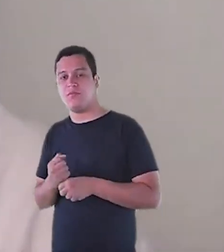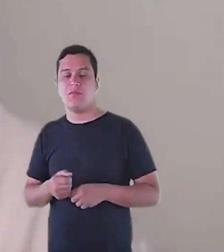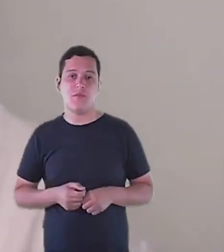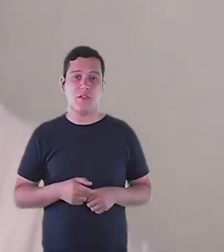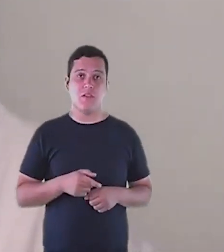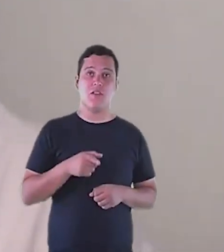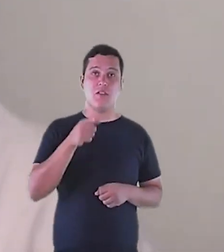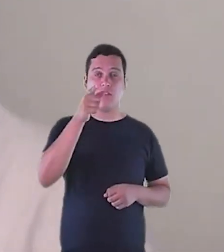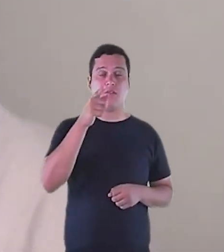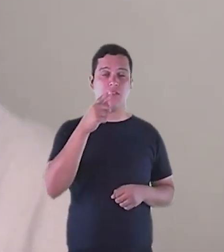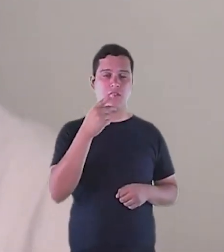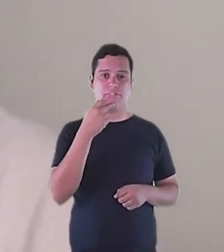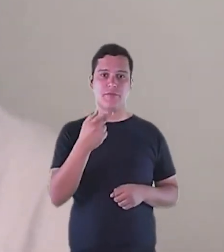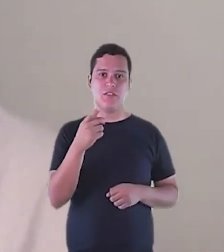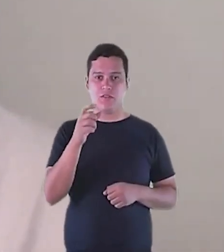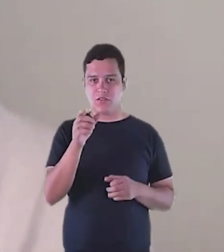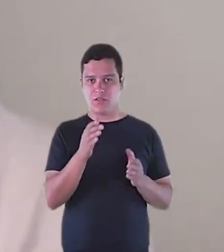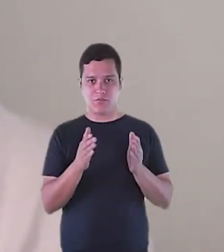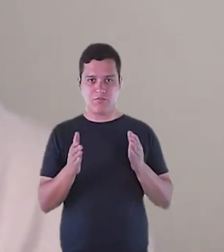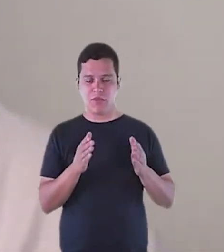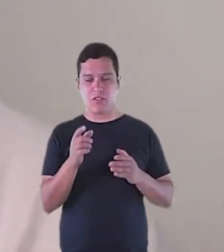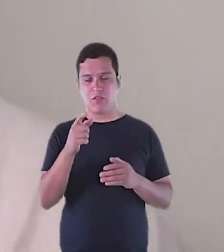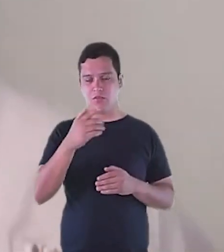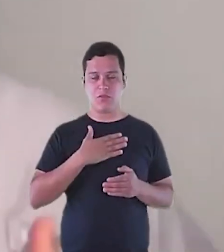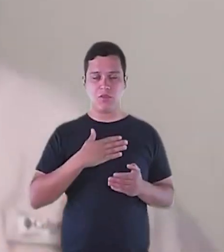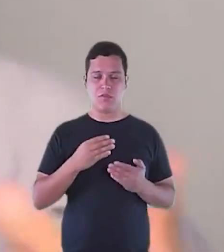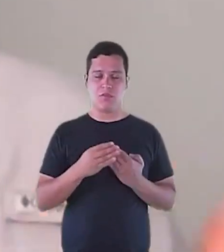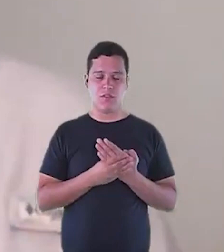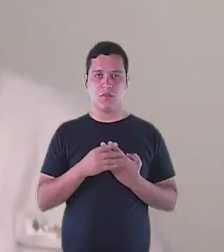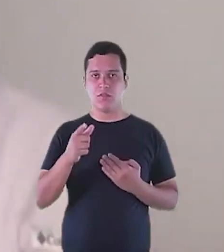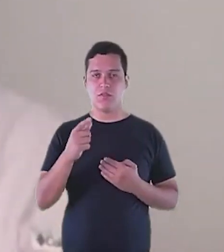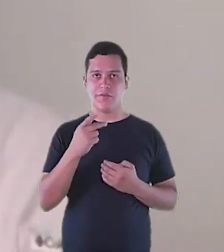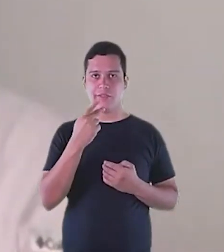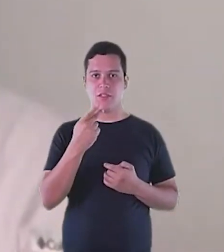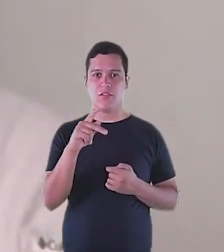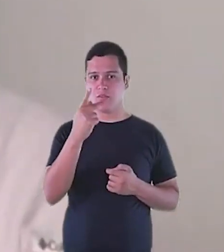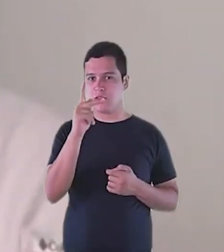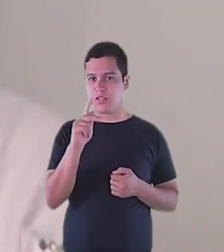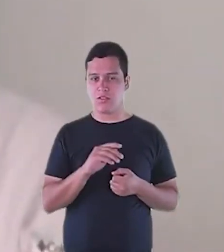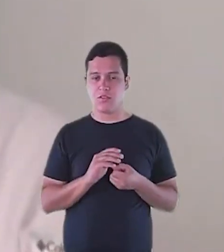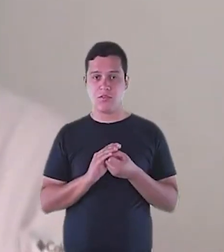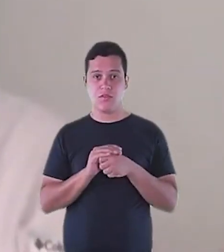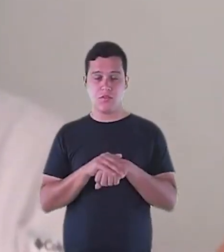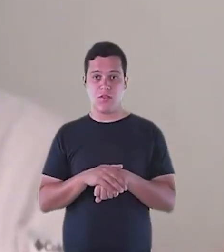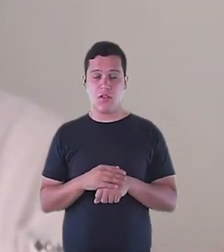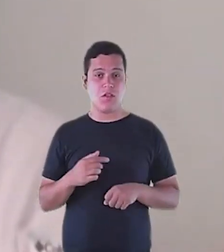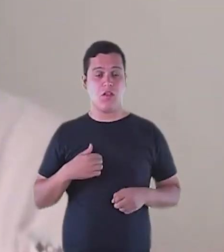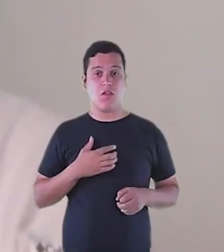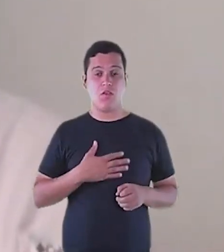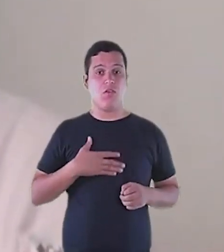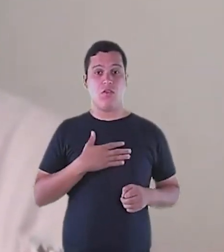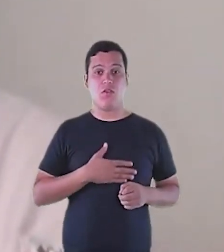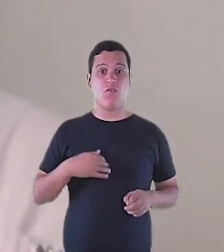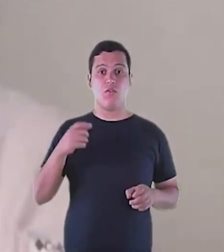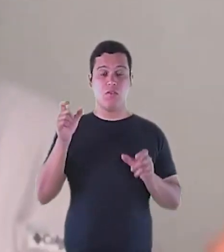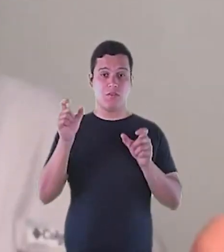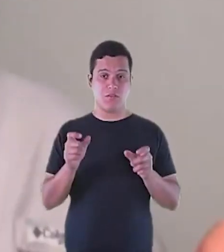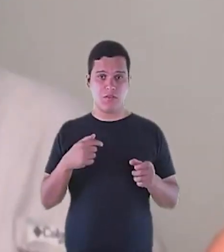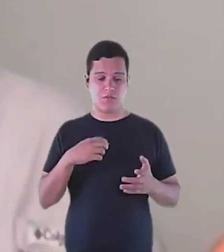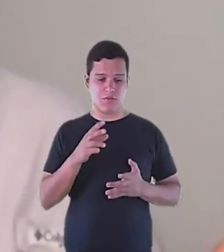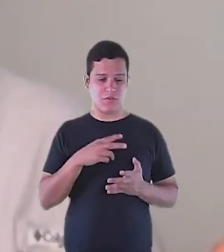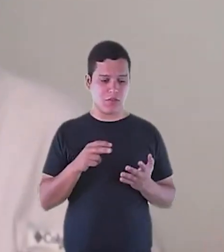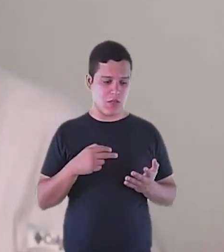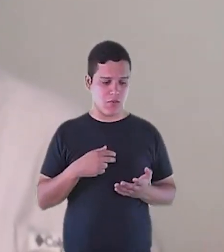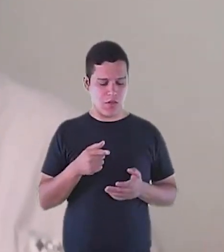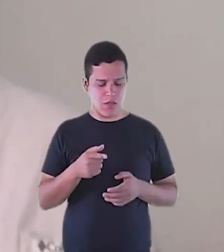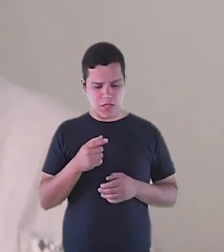aí, lendo um trecho do meu livro, para apresentar ao leitor o tema. Eu acho que quando você faz isso, o leitor